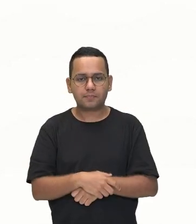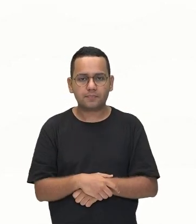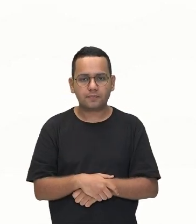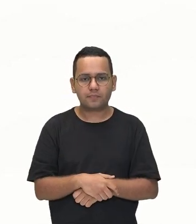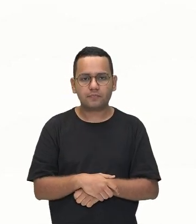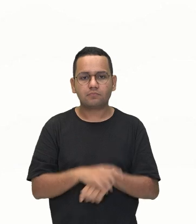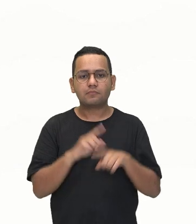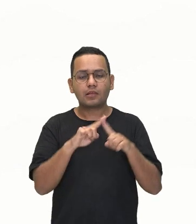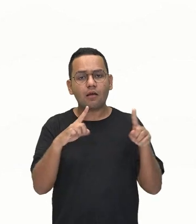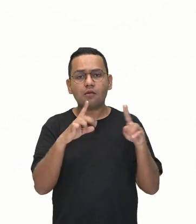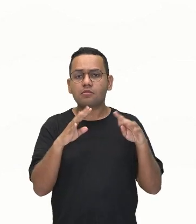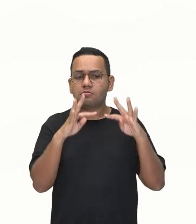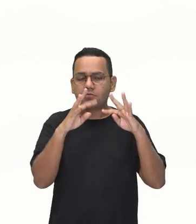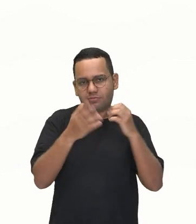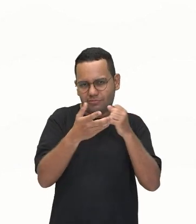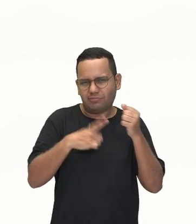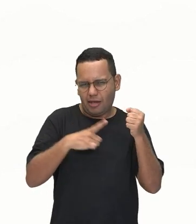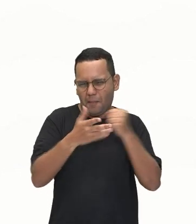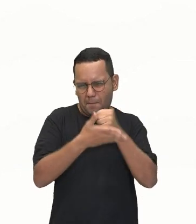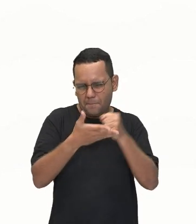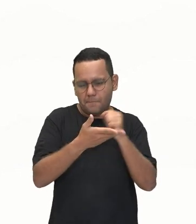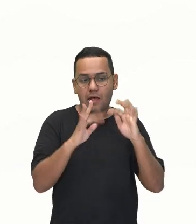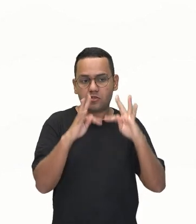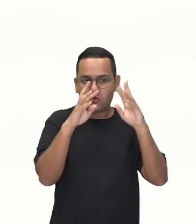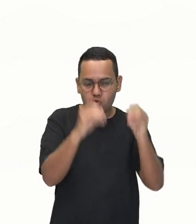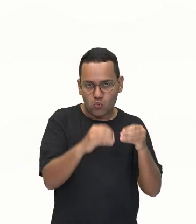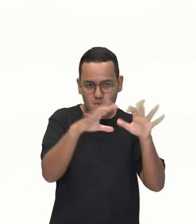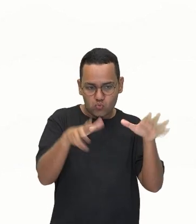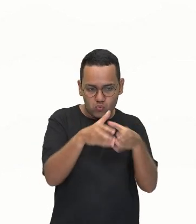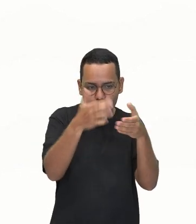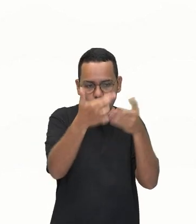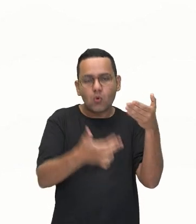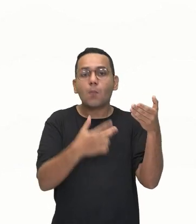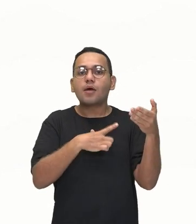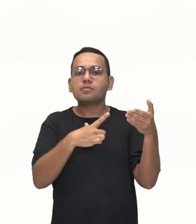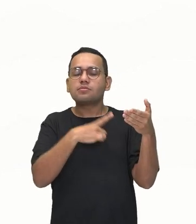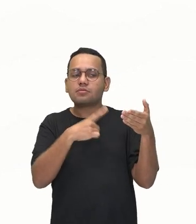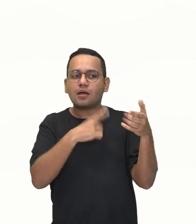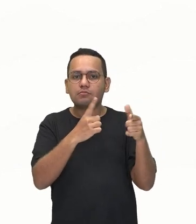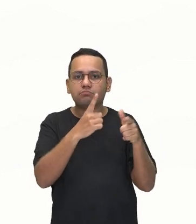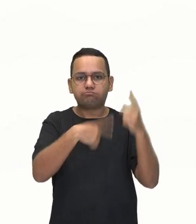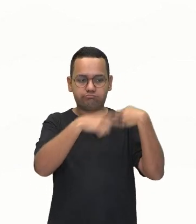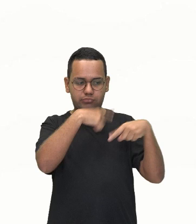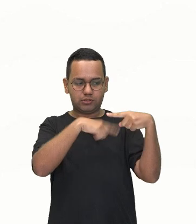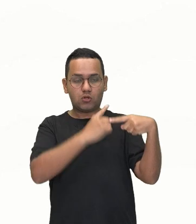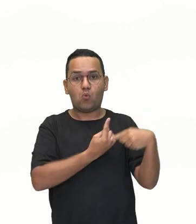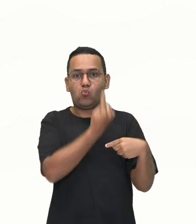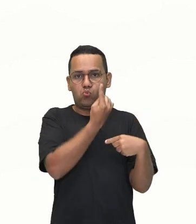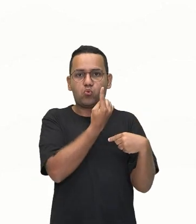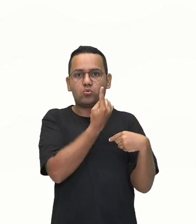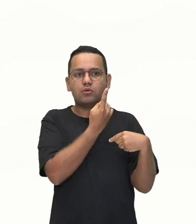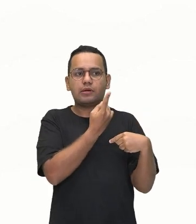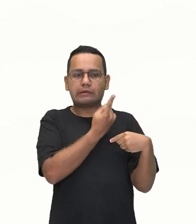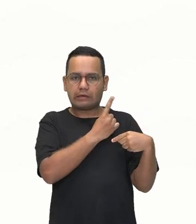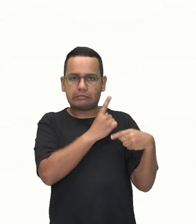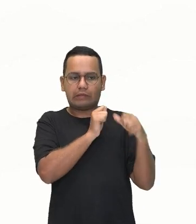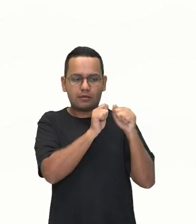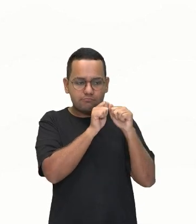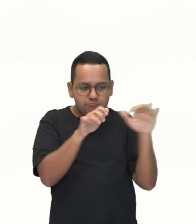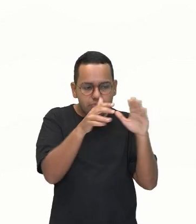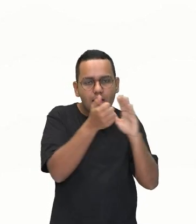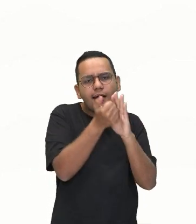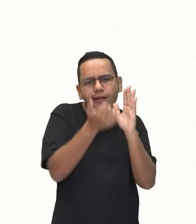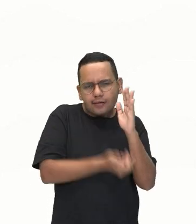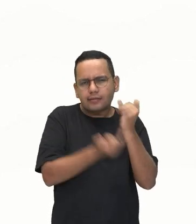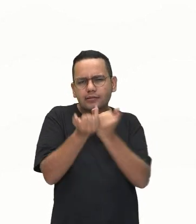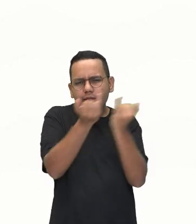os organismos vivos descendem de um ancestral compartilhado que, ao longo do tempo, sofreu modificações e originou